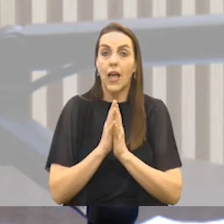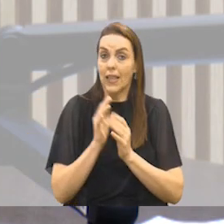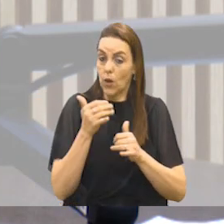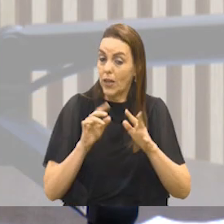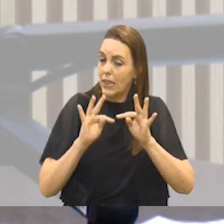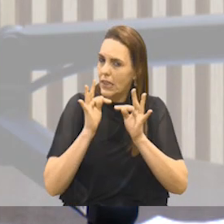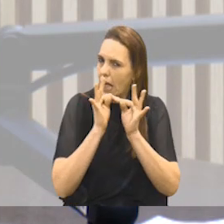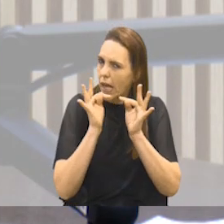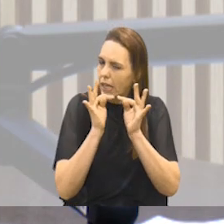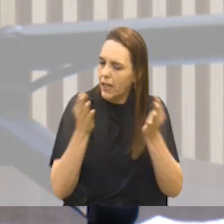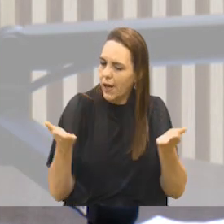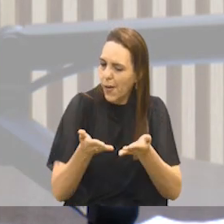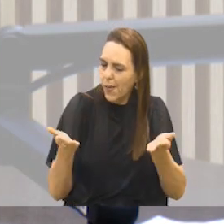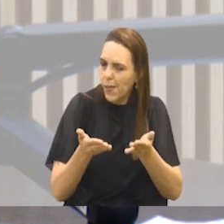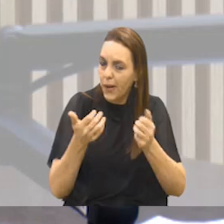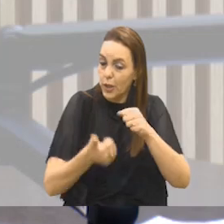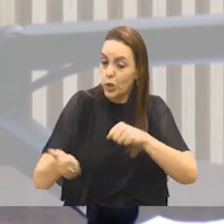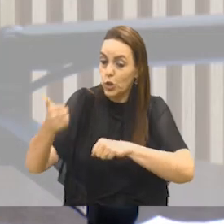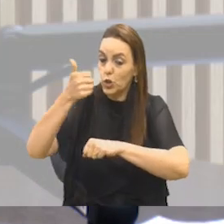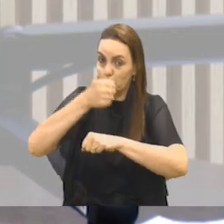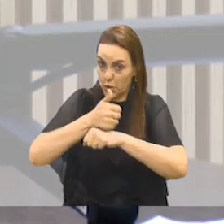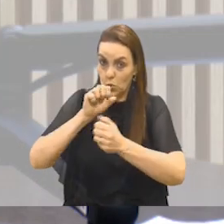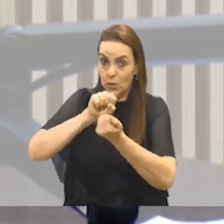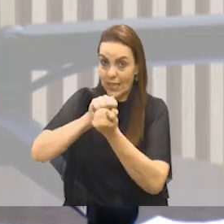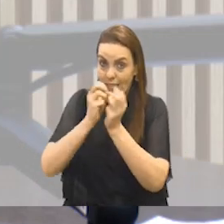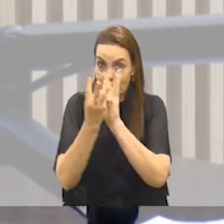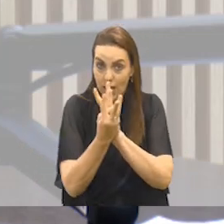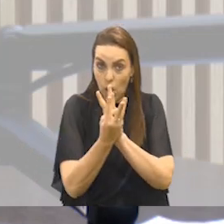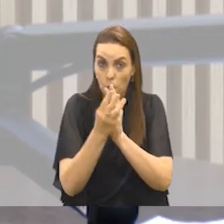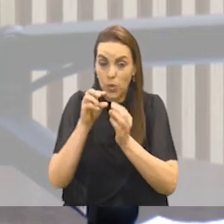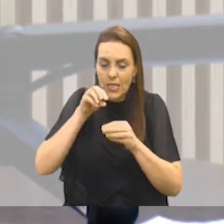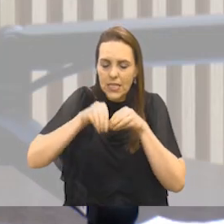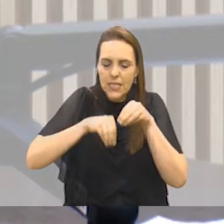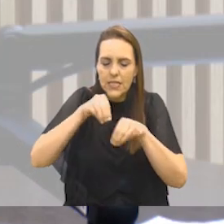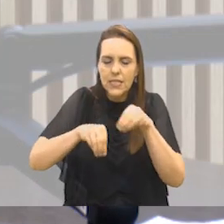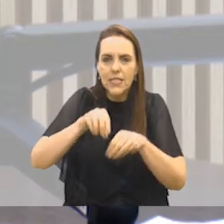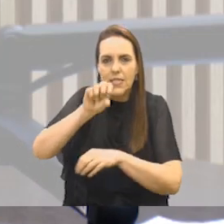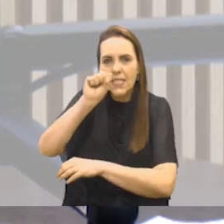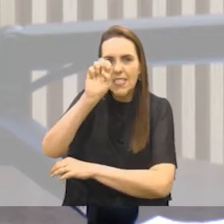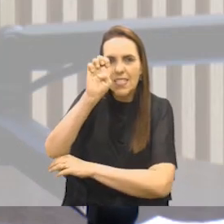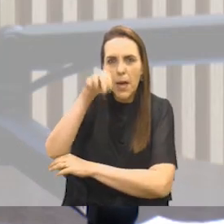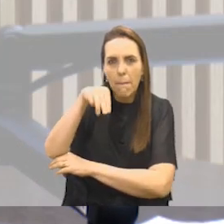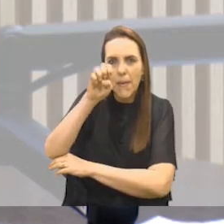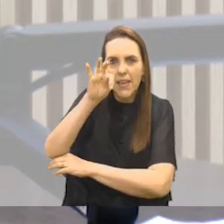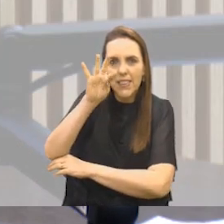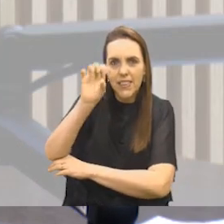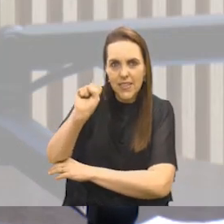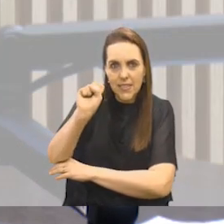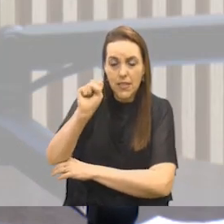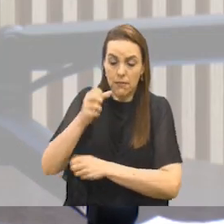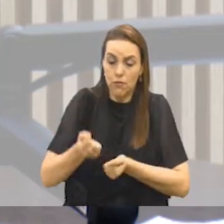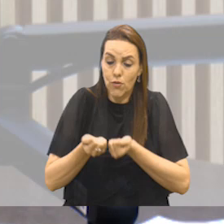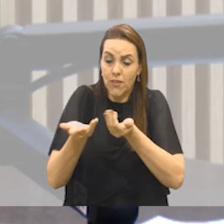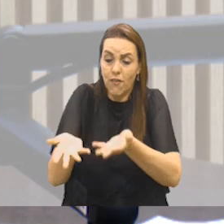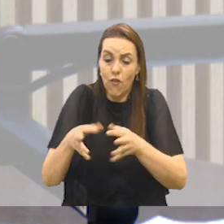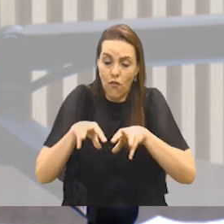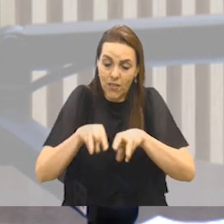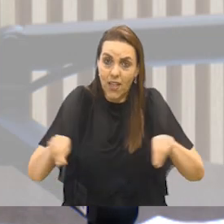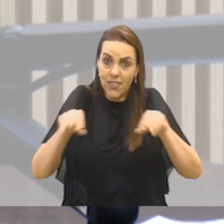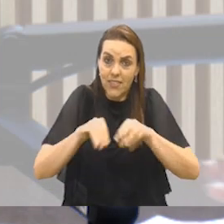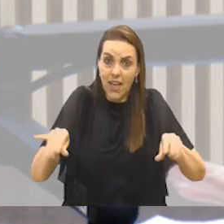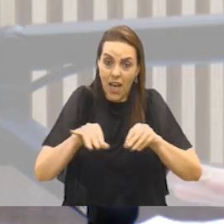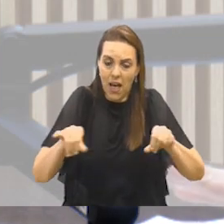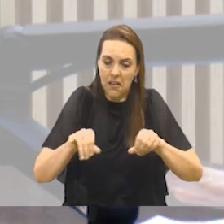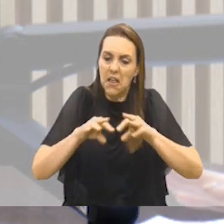atualmente estão substituindo os cristais por sementes. E as sementes tu devolve para a terra, né? E